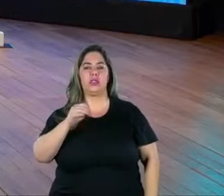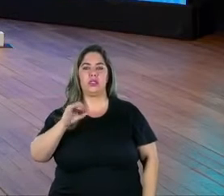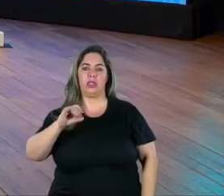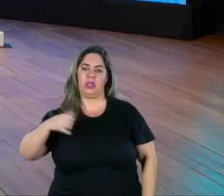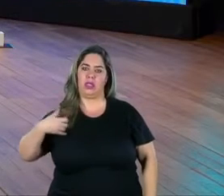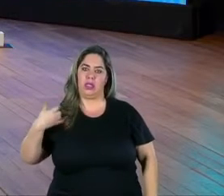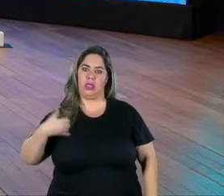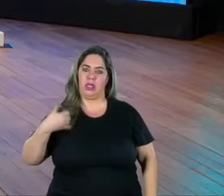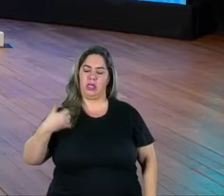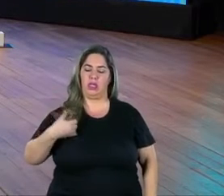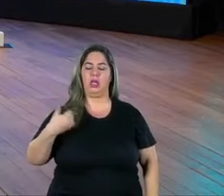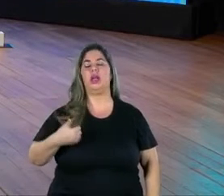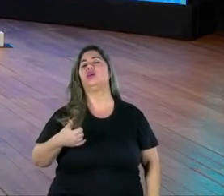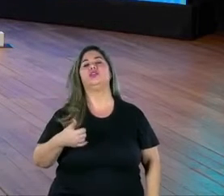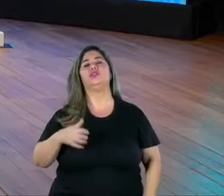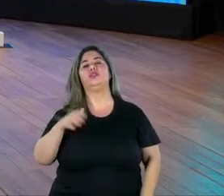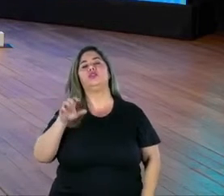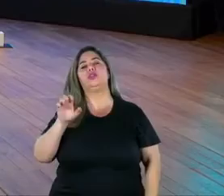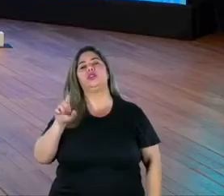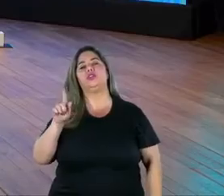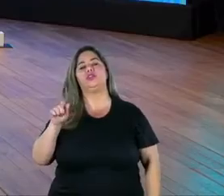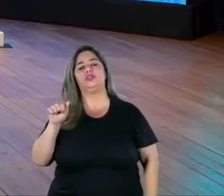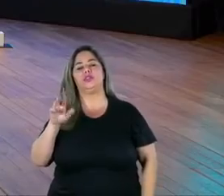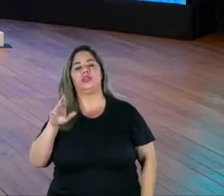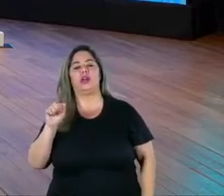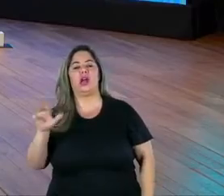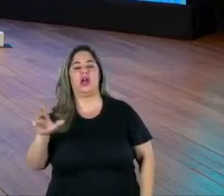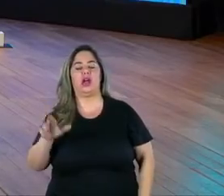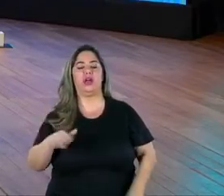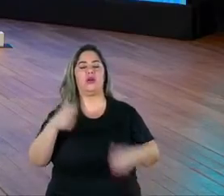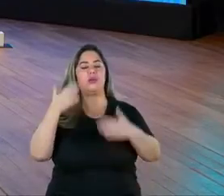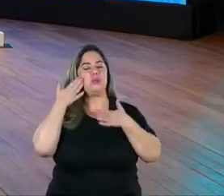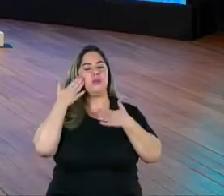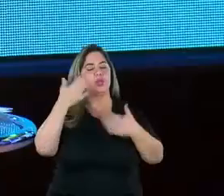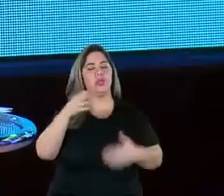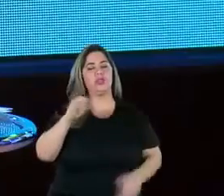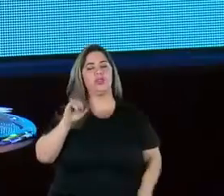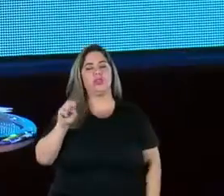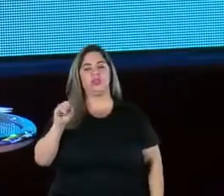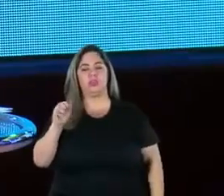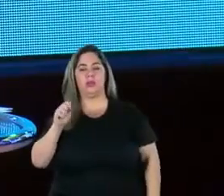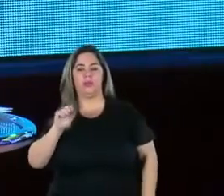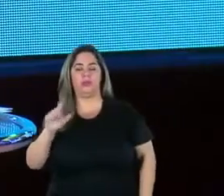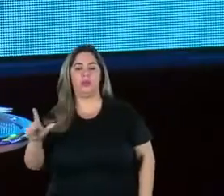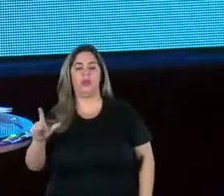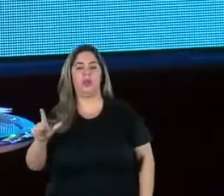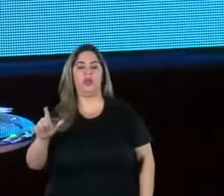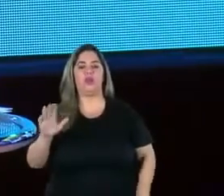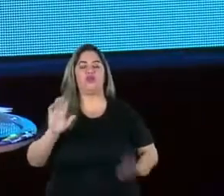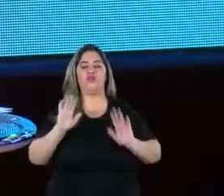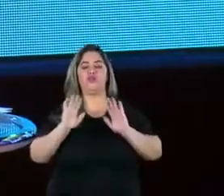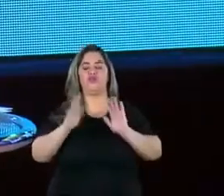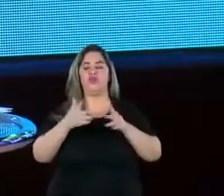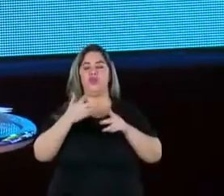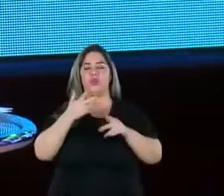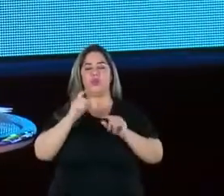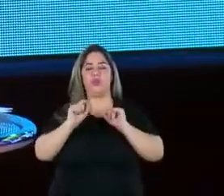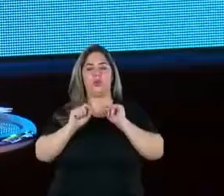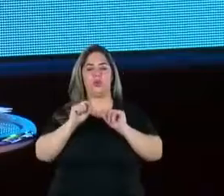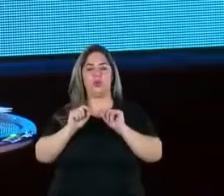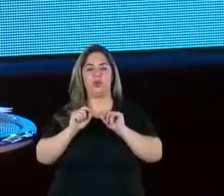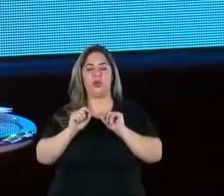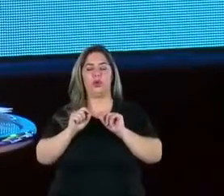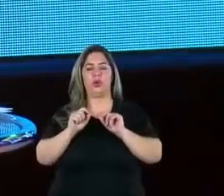idade. Muito obrigada a todos. Obrigado. Obrigado, Isabel. Já passo de antemão a